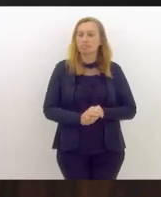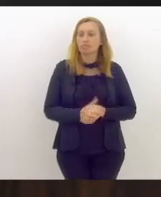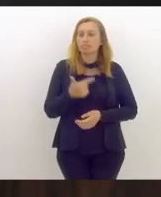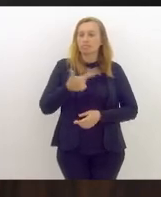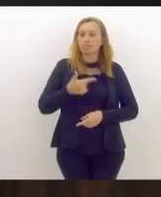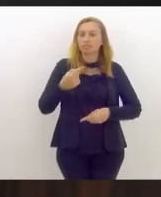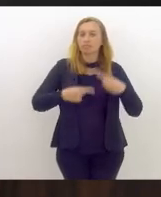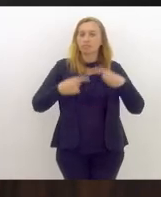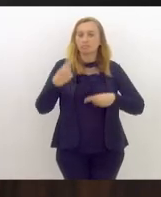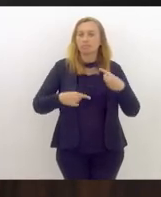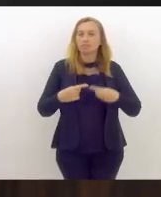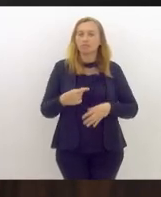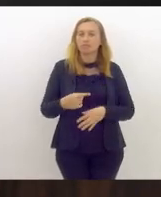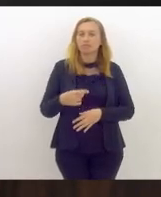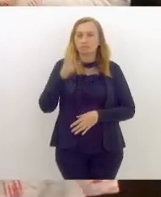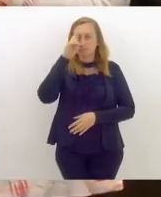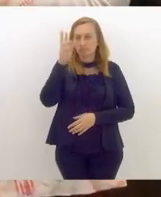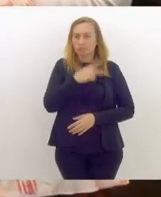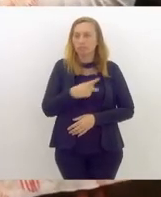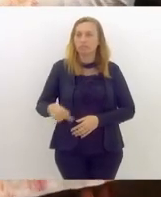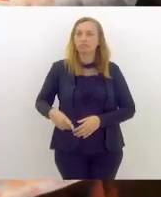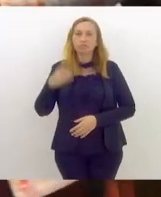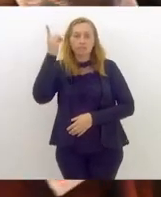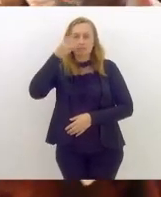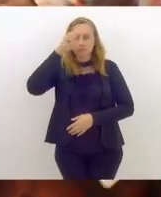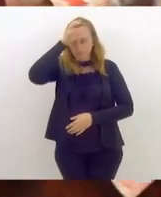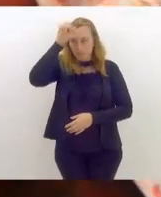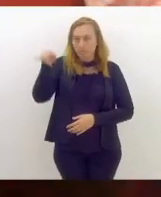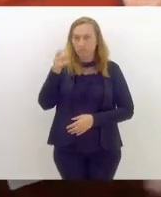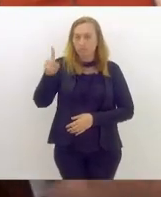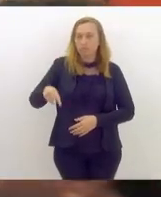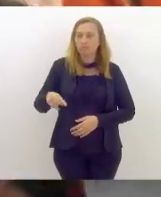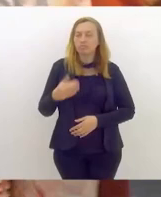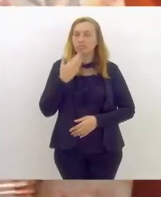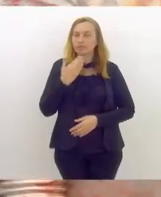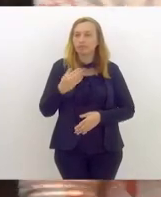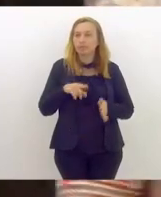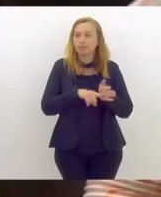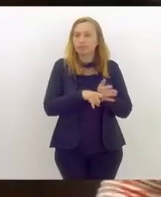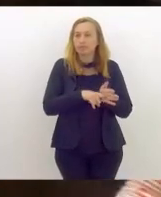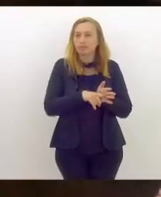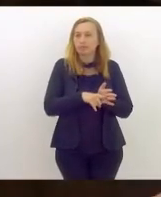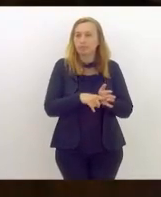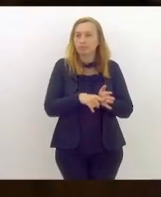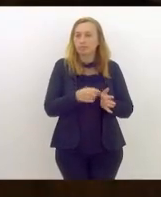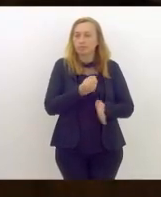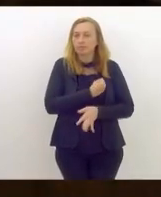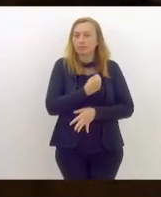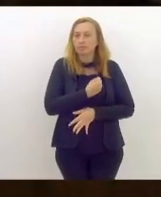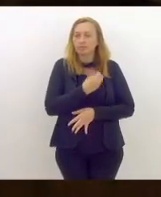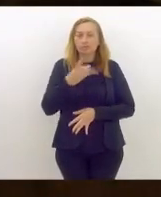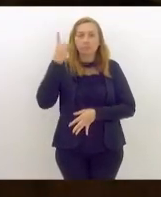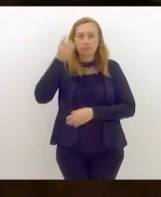segunda discussão. A deputada Tia Ju me pediu que eu pedisse verificação de quórum. É possível? É.